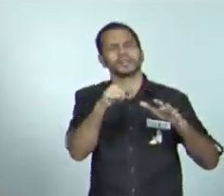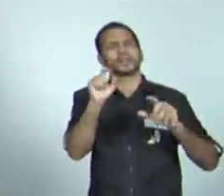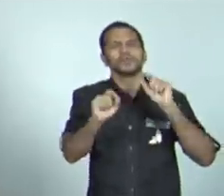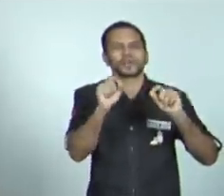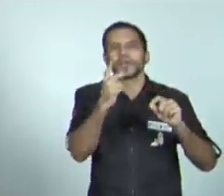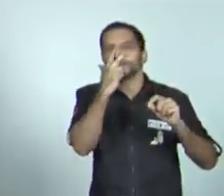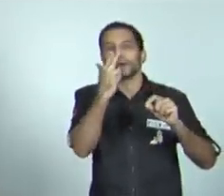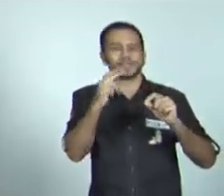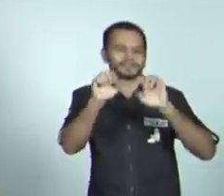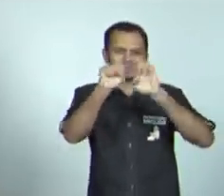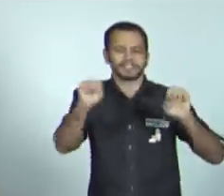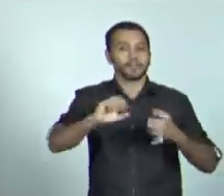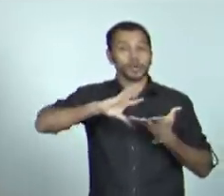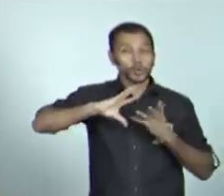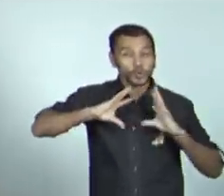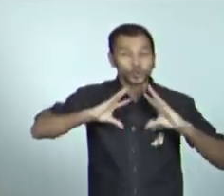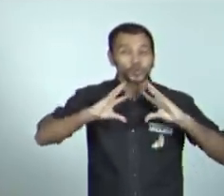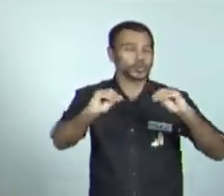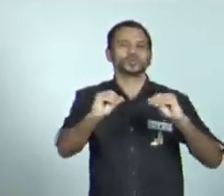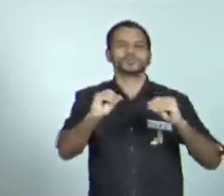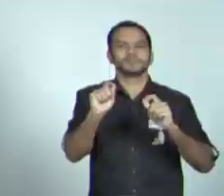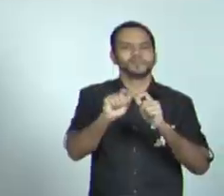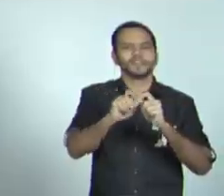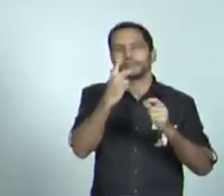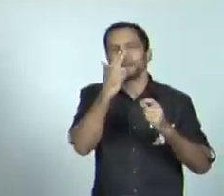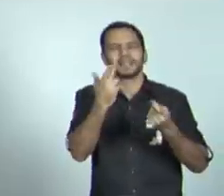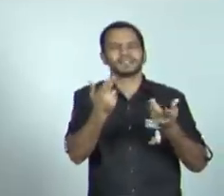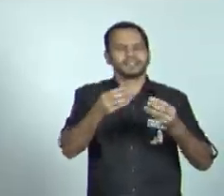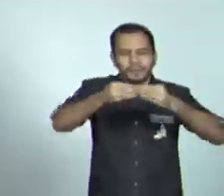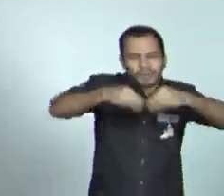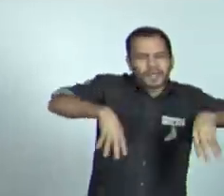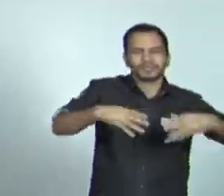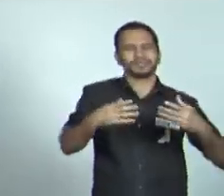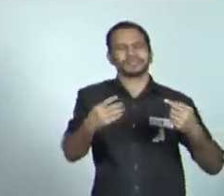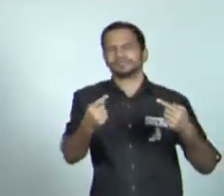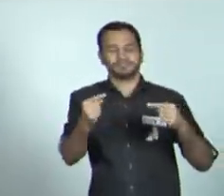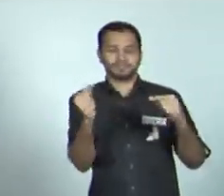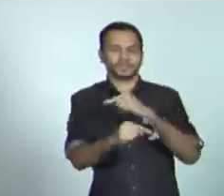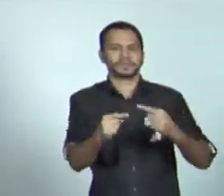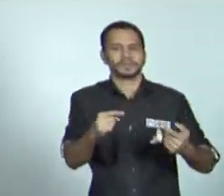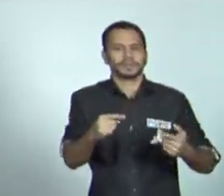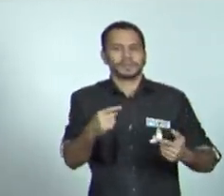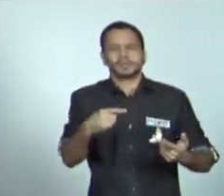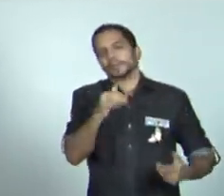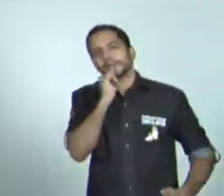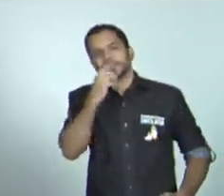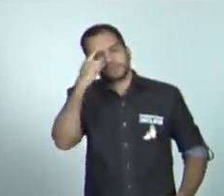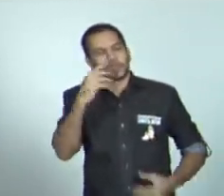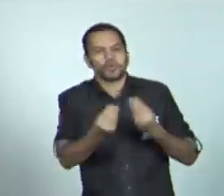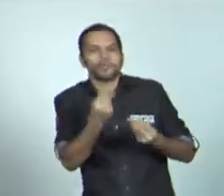todos os sistemas do mundo e estejam desencontradas nós não sabemos que será de economia